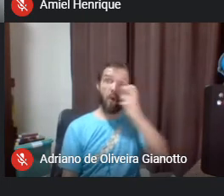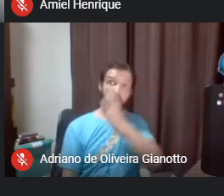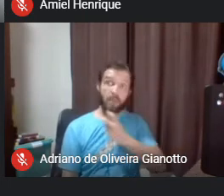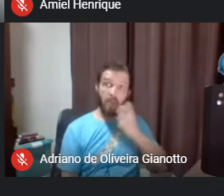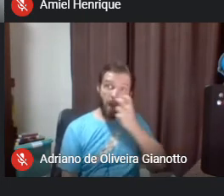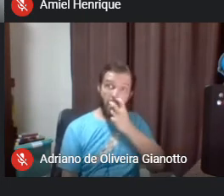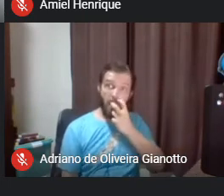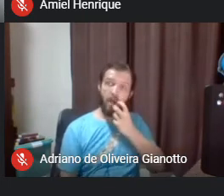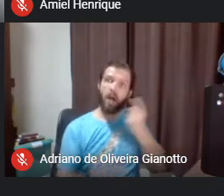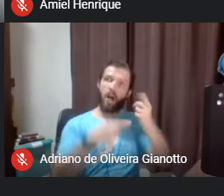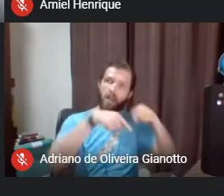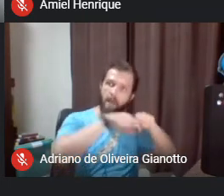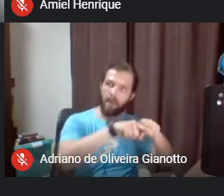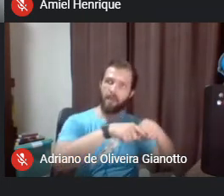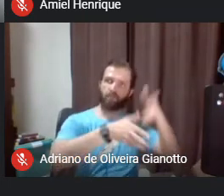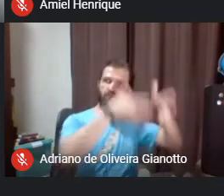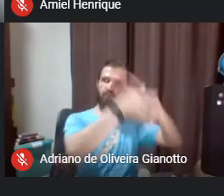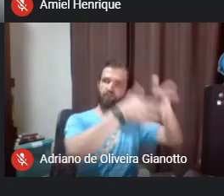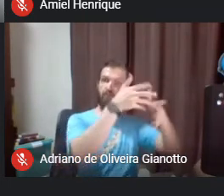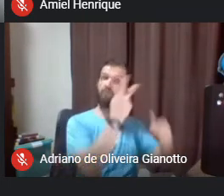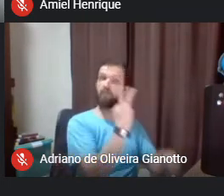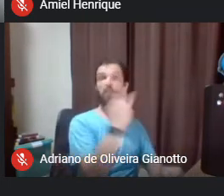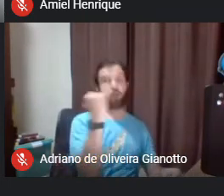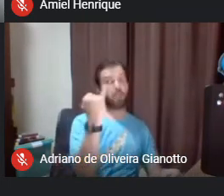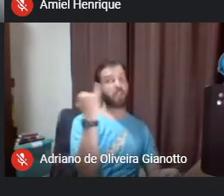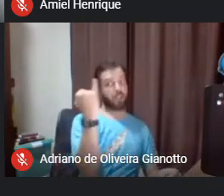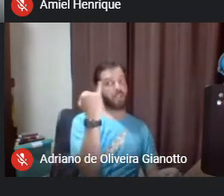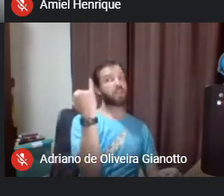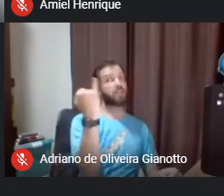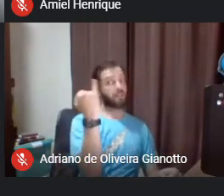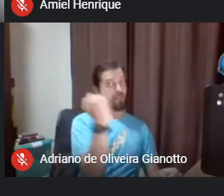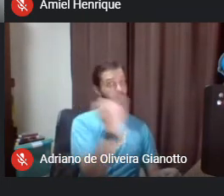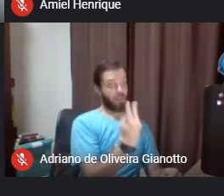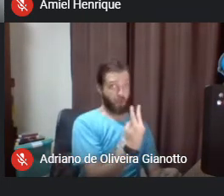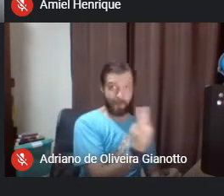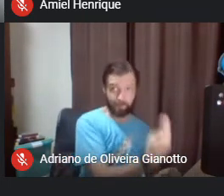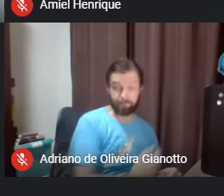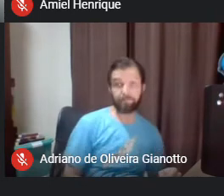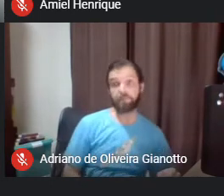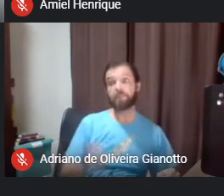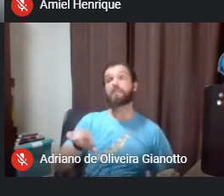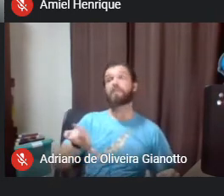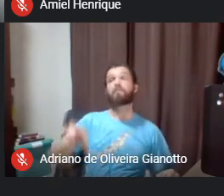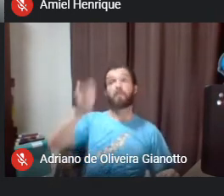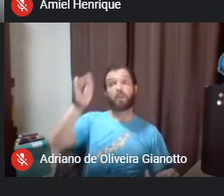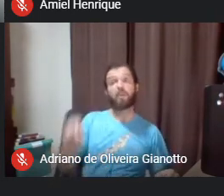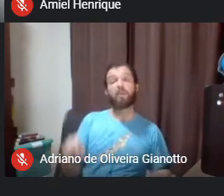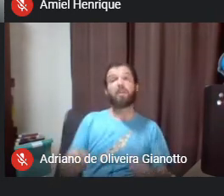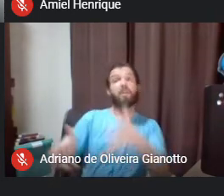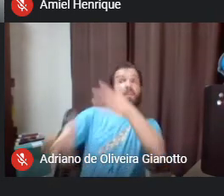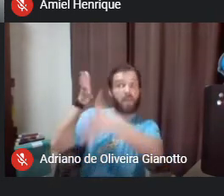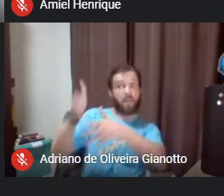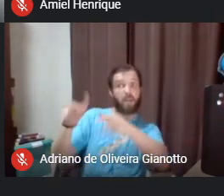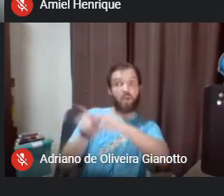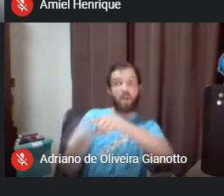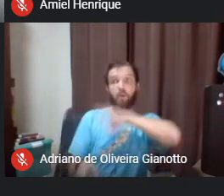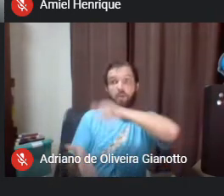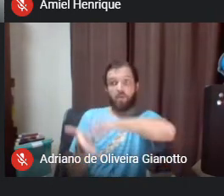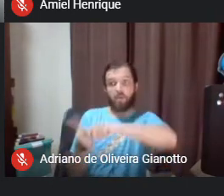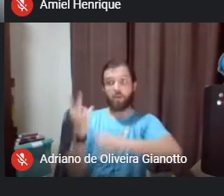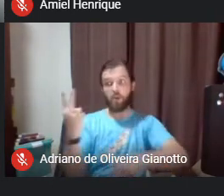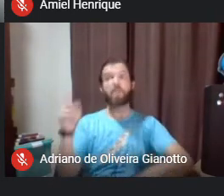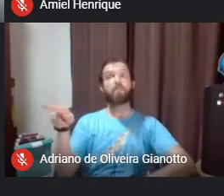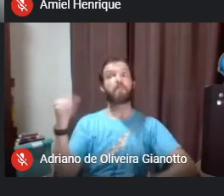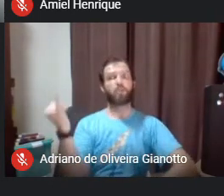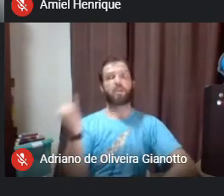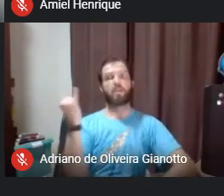que entender e mostrar para a família que ela pode escolher o oralismo, né? Bem, é importante escolher essa metodologia,